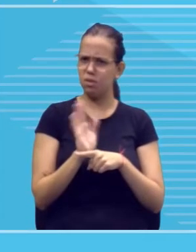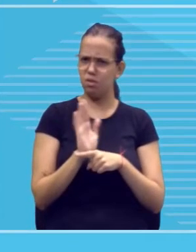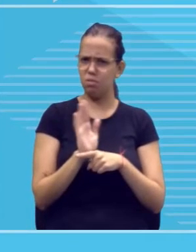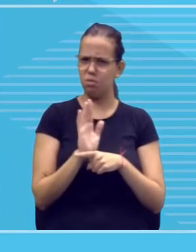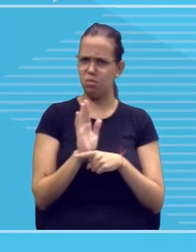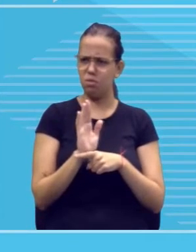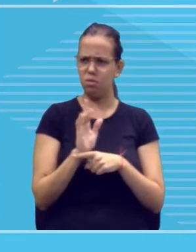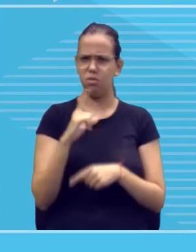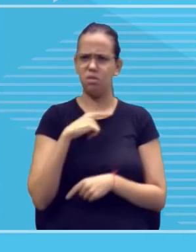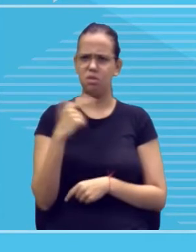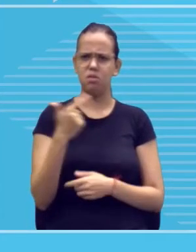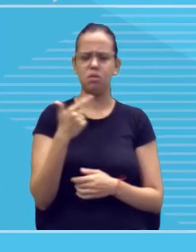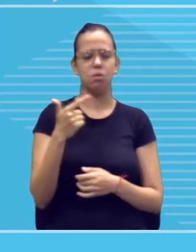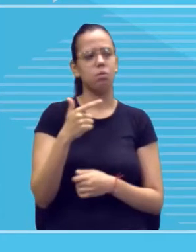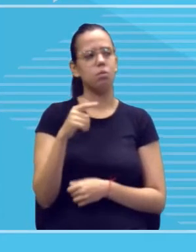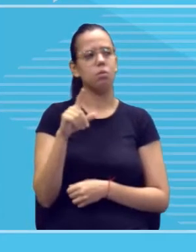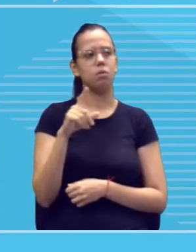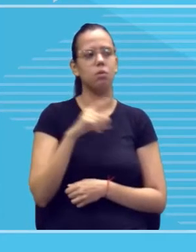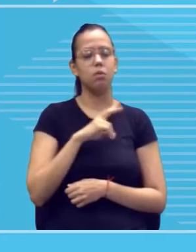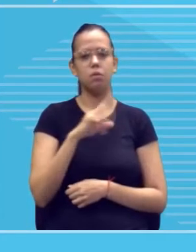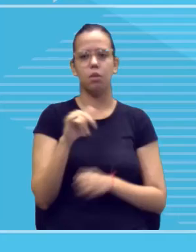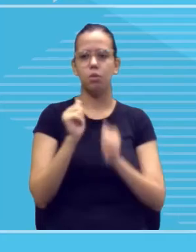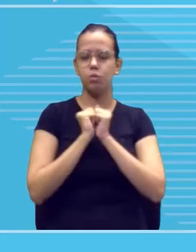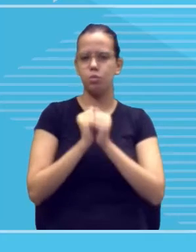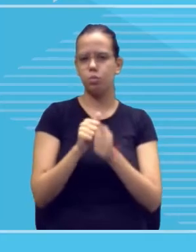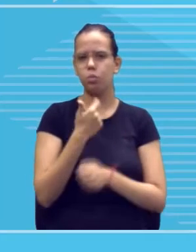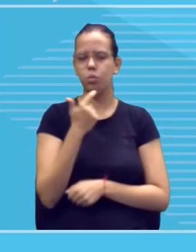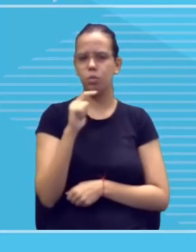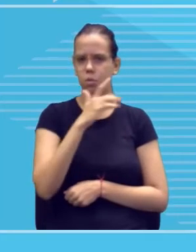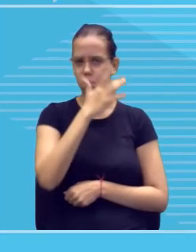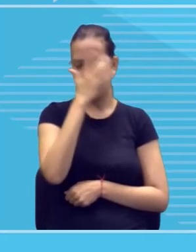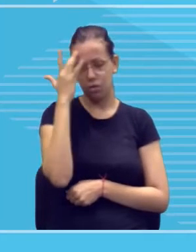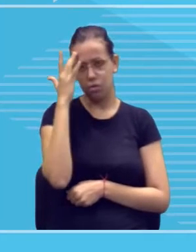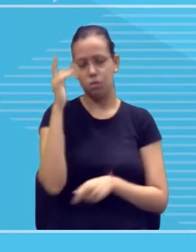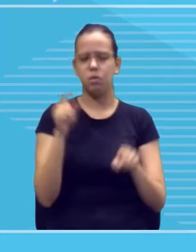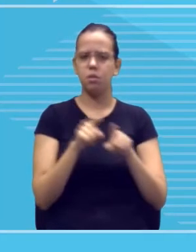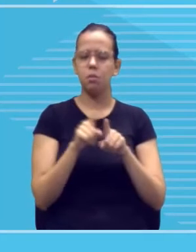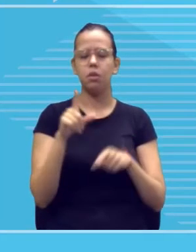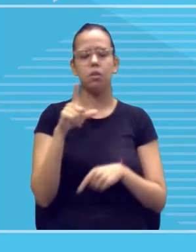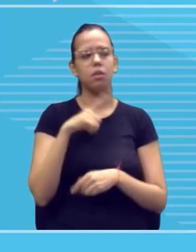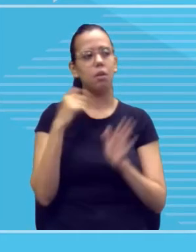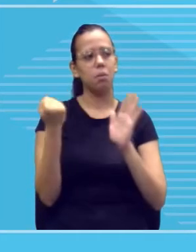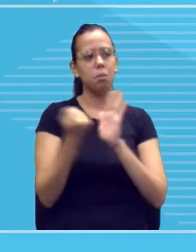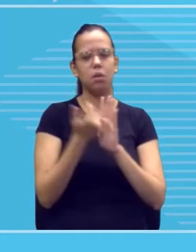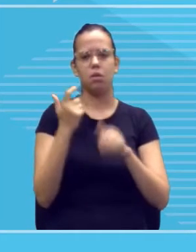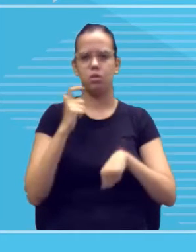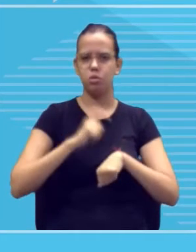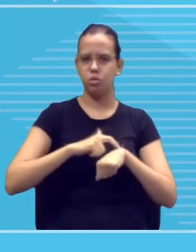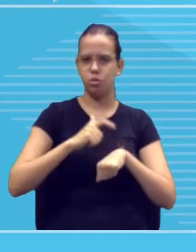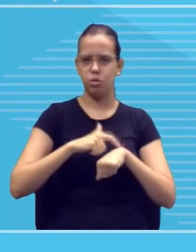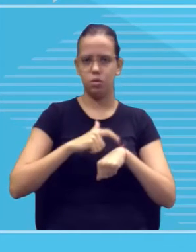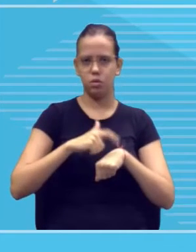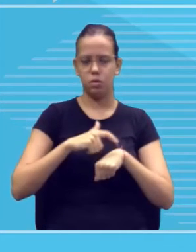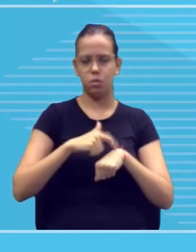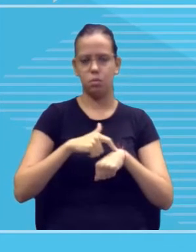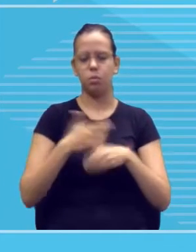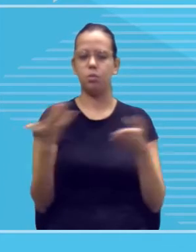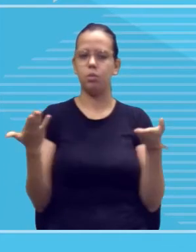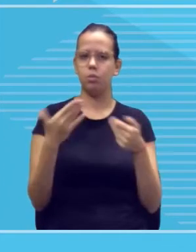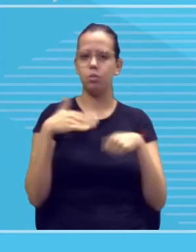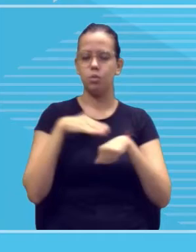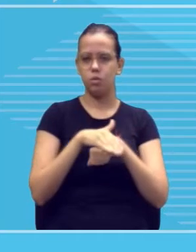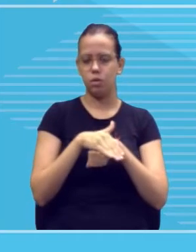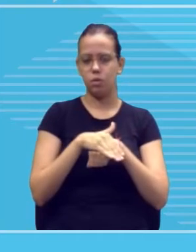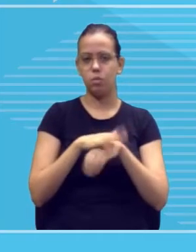com você ou vai eu vou eu vou com alguém e por fim ainda tem a expressão temporal hoje à noite então